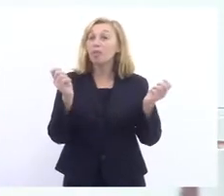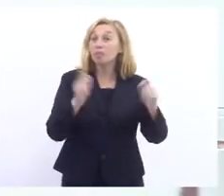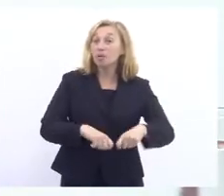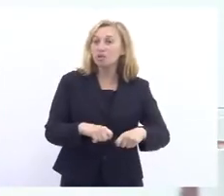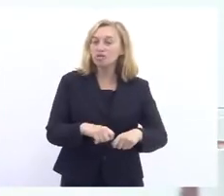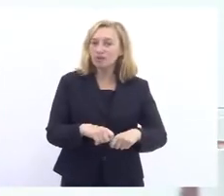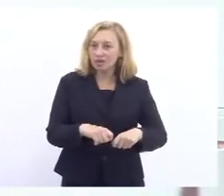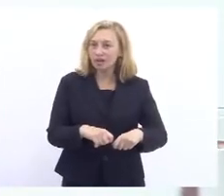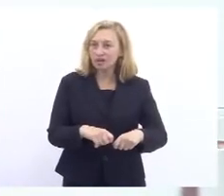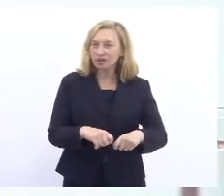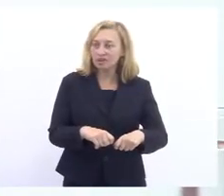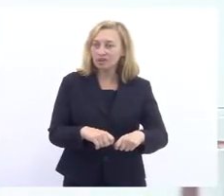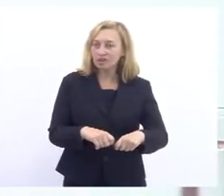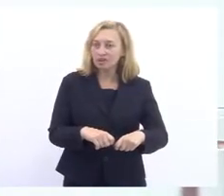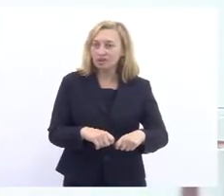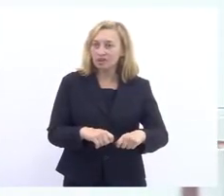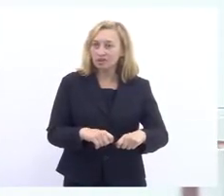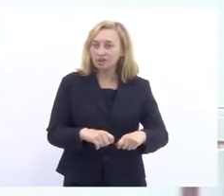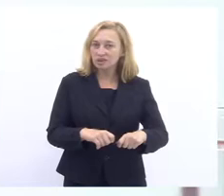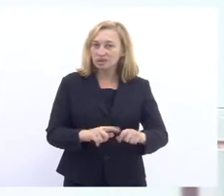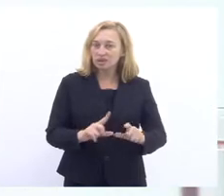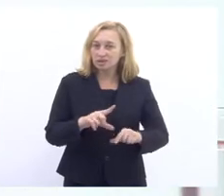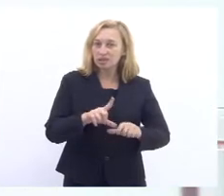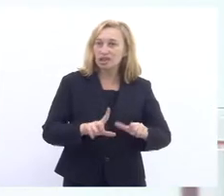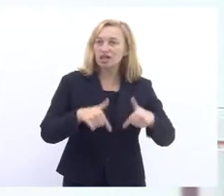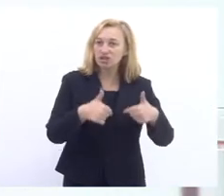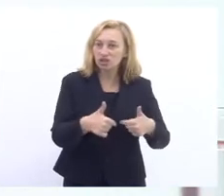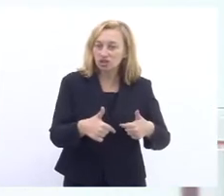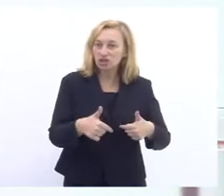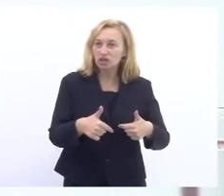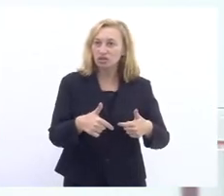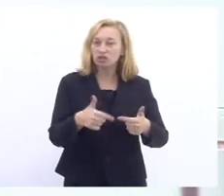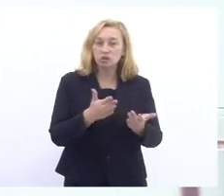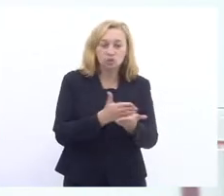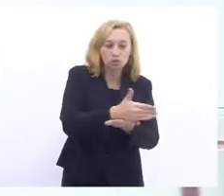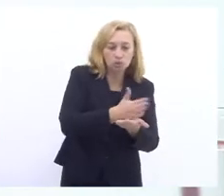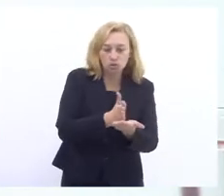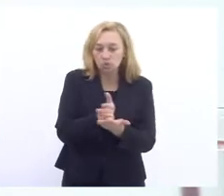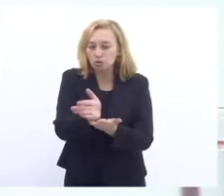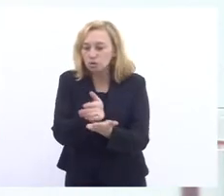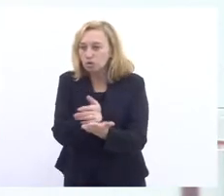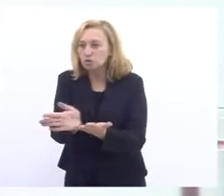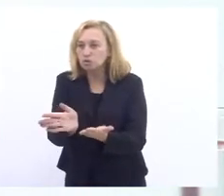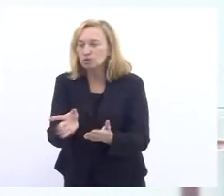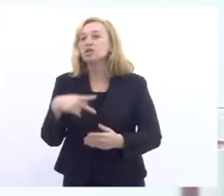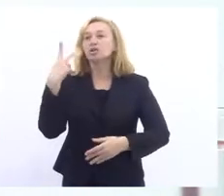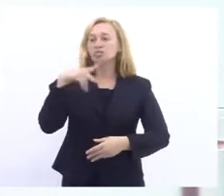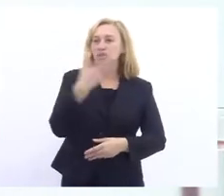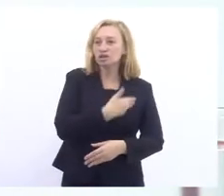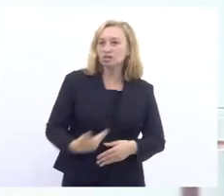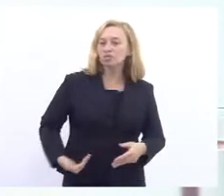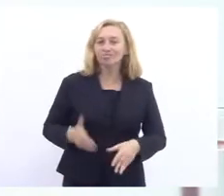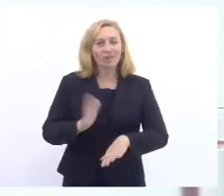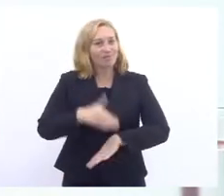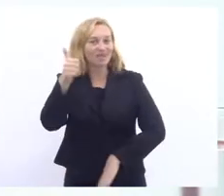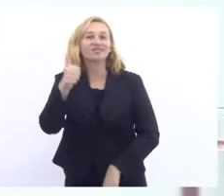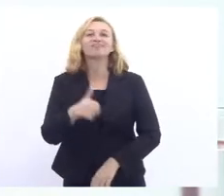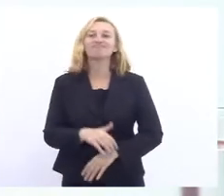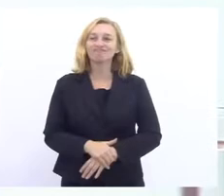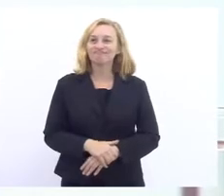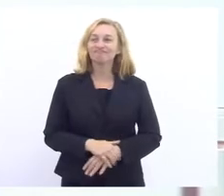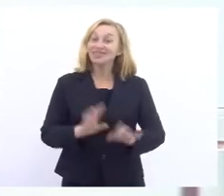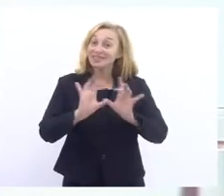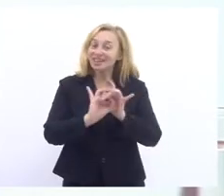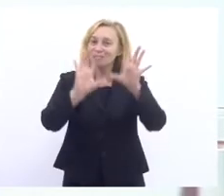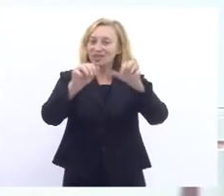possibilidade de interferir de forma mais decisiva nos rumos nos destinos das políticas públicas é muito maior isso